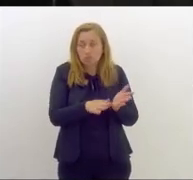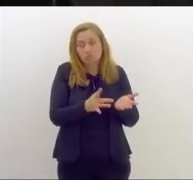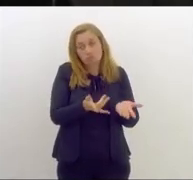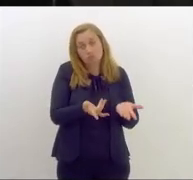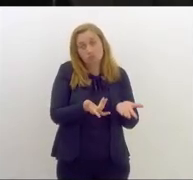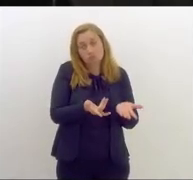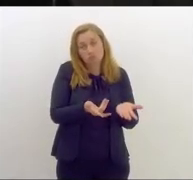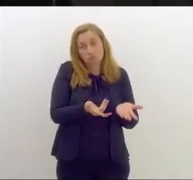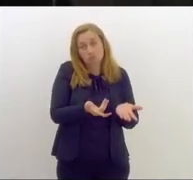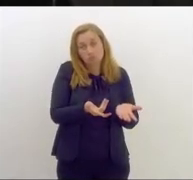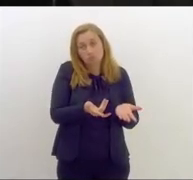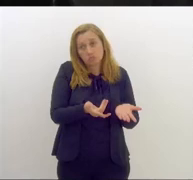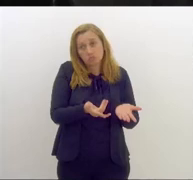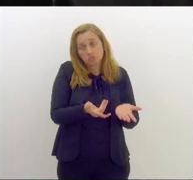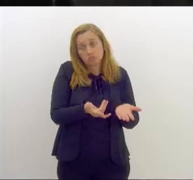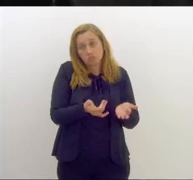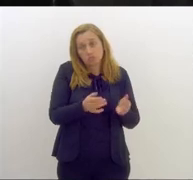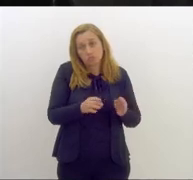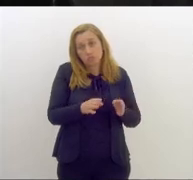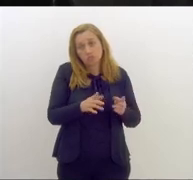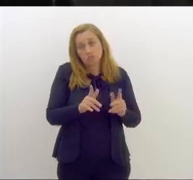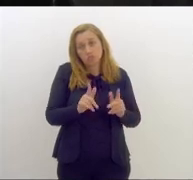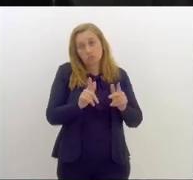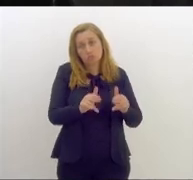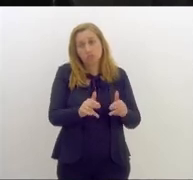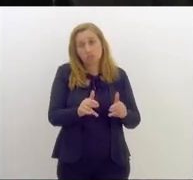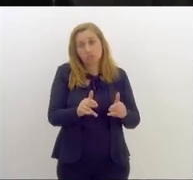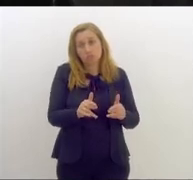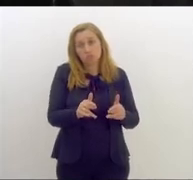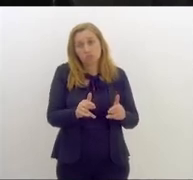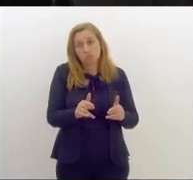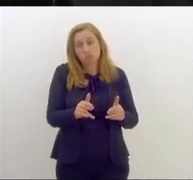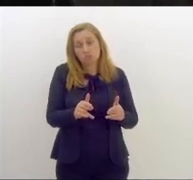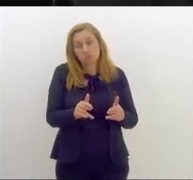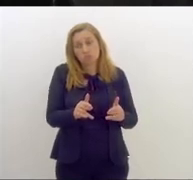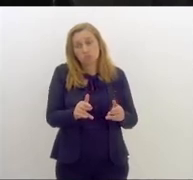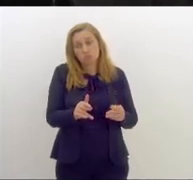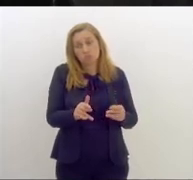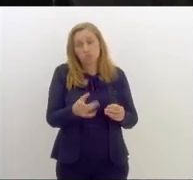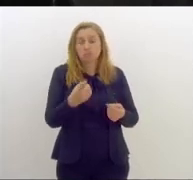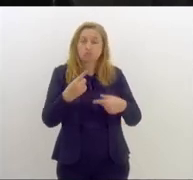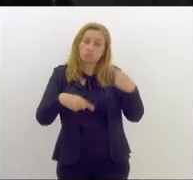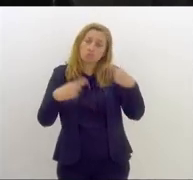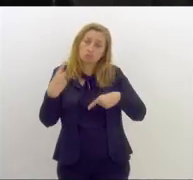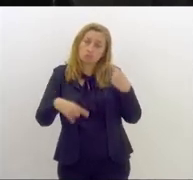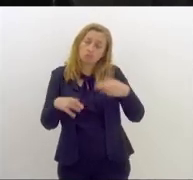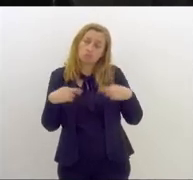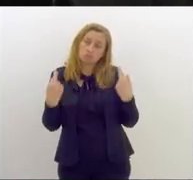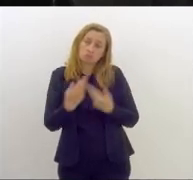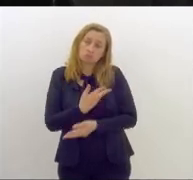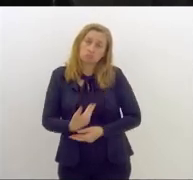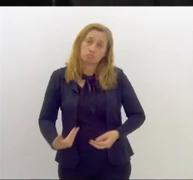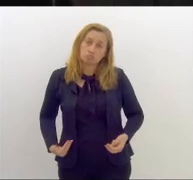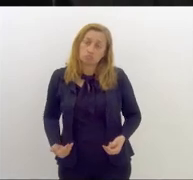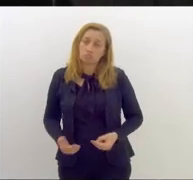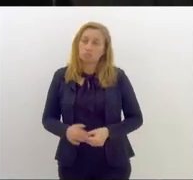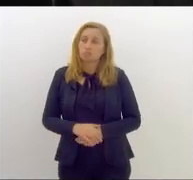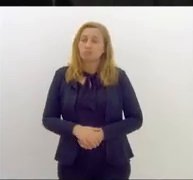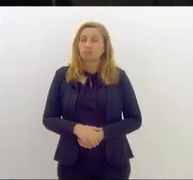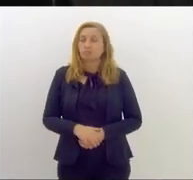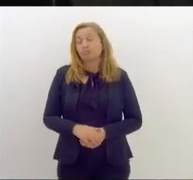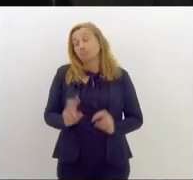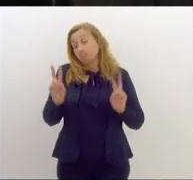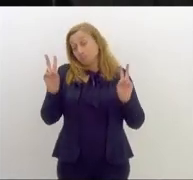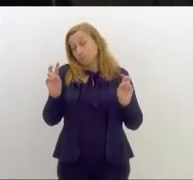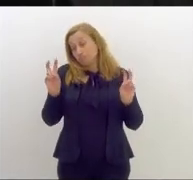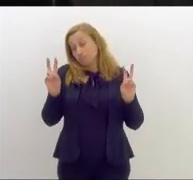Pelo menos empatarem foi essa nossa discussão Na audiência pública e esse